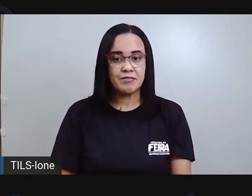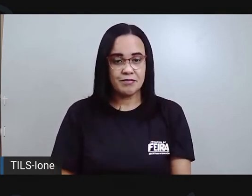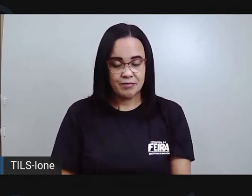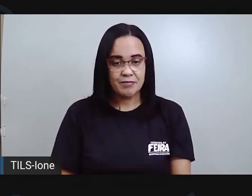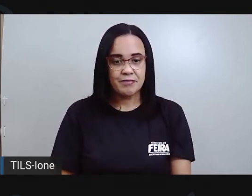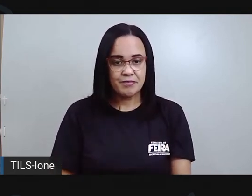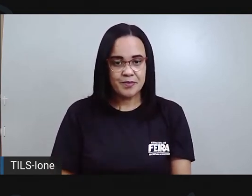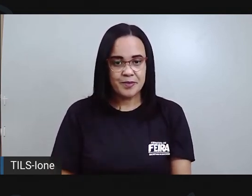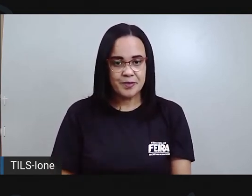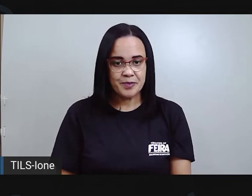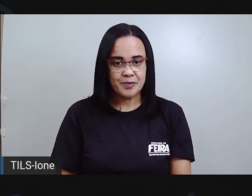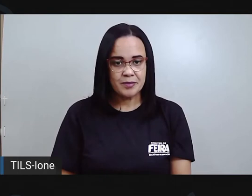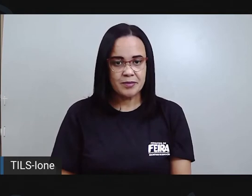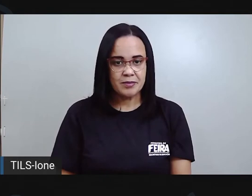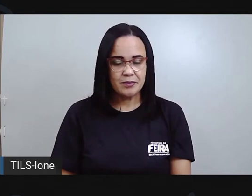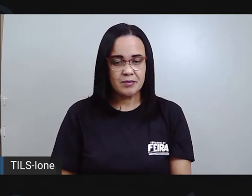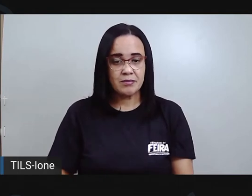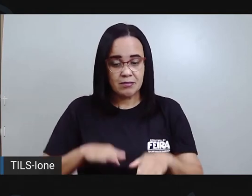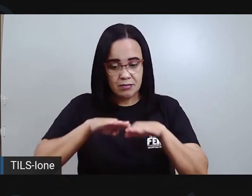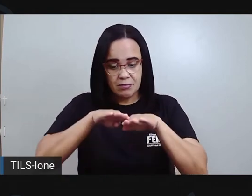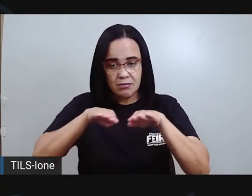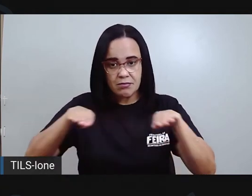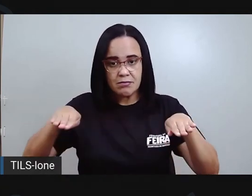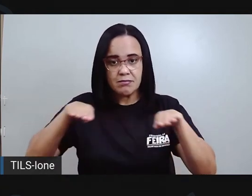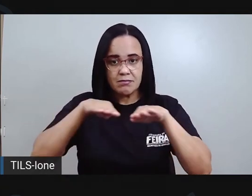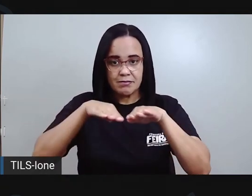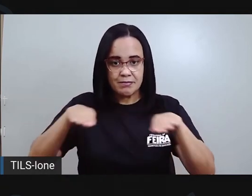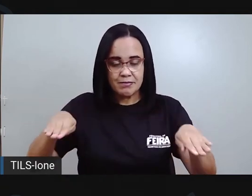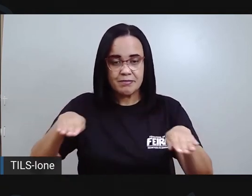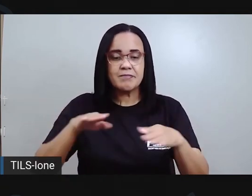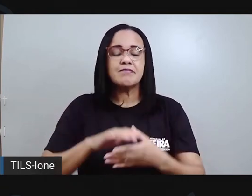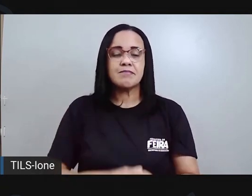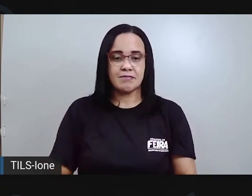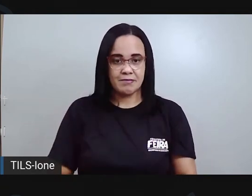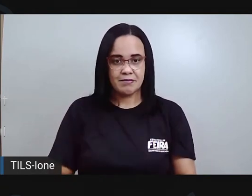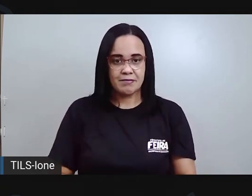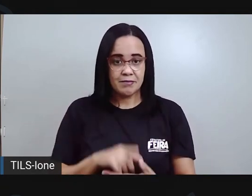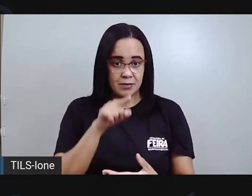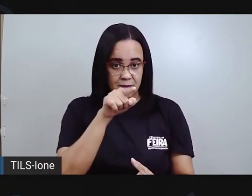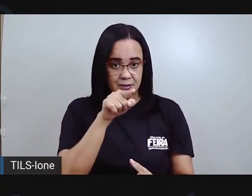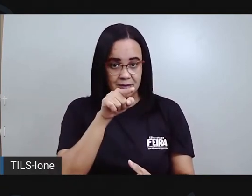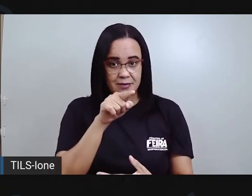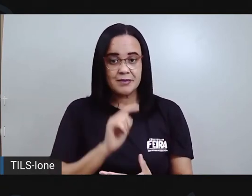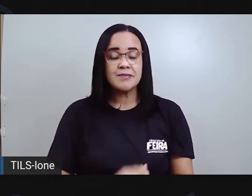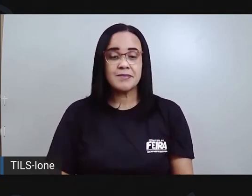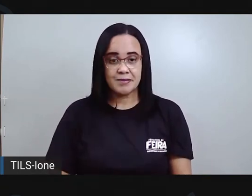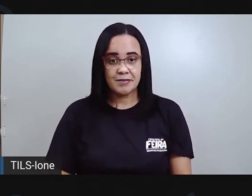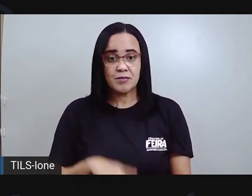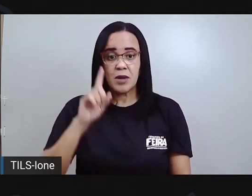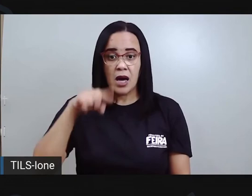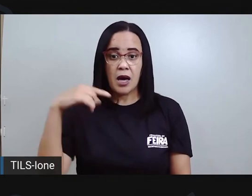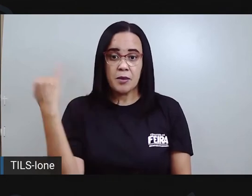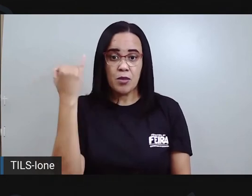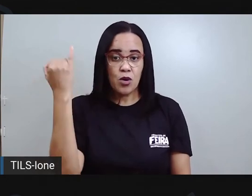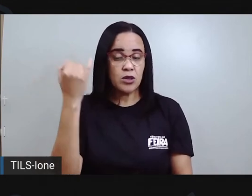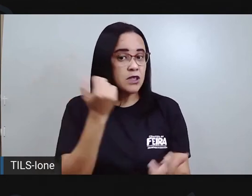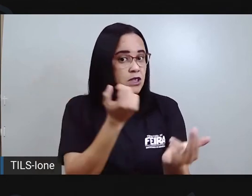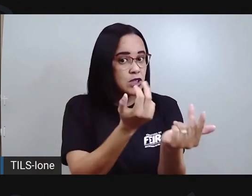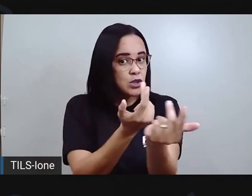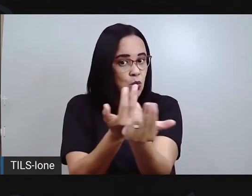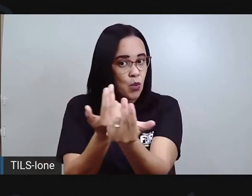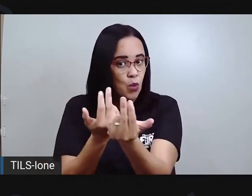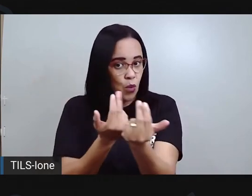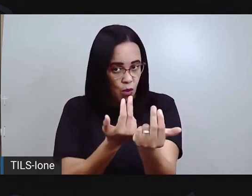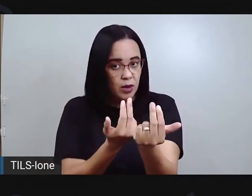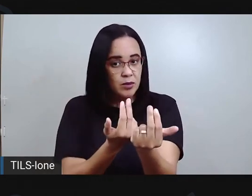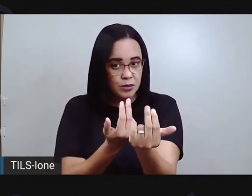Passa a mãozinha assim, um dedinho bem firme, para firmar as pontinhas. É muito importante que essa pontinha fique pertinho dessa